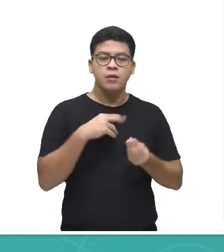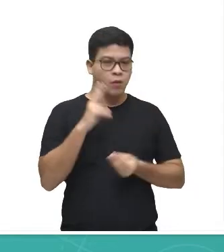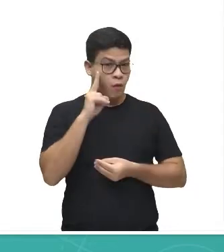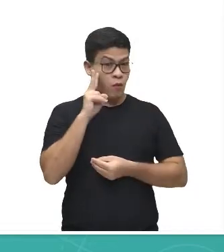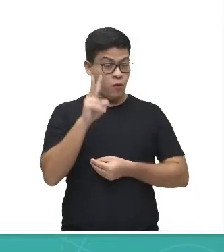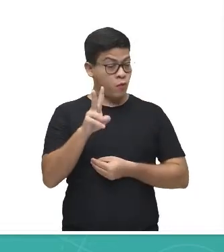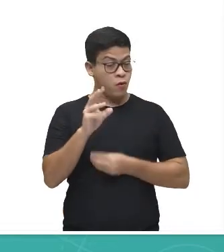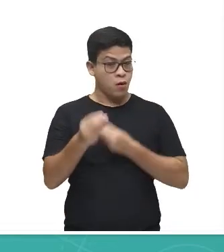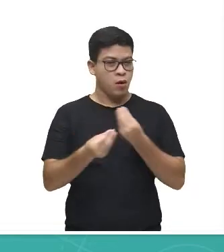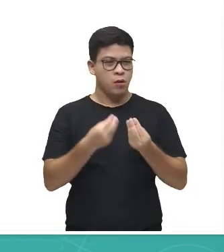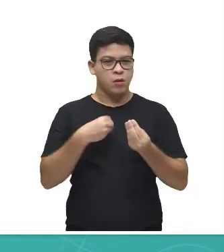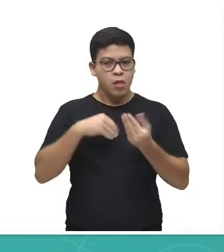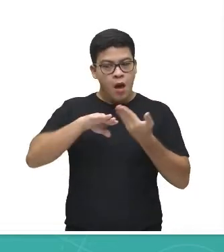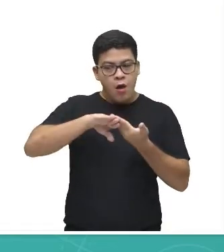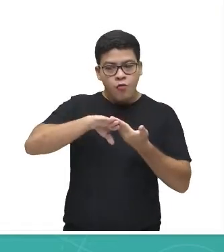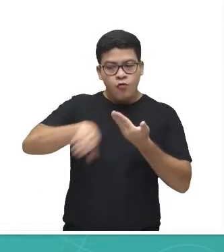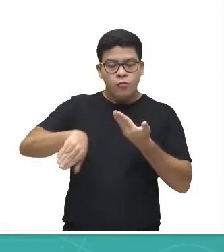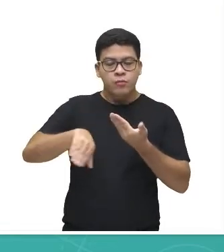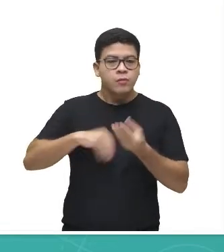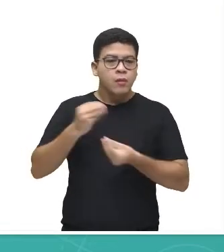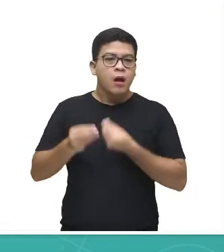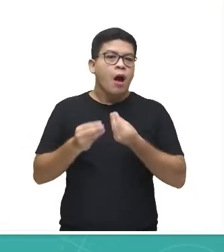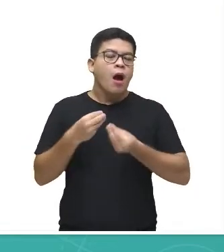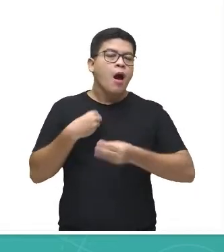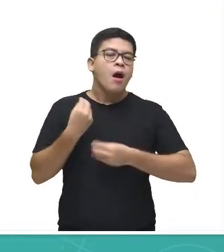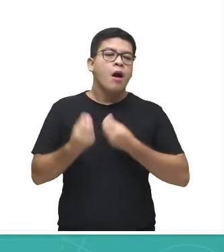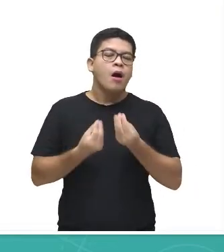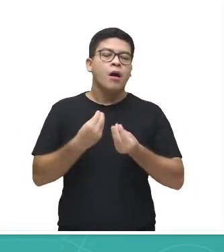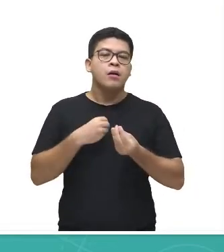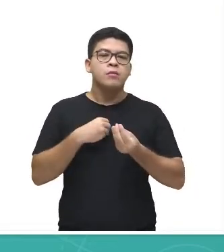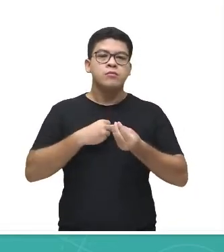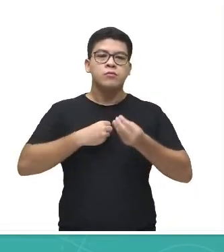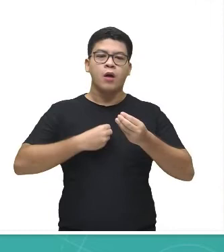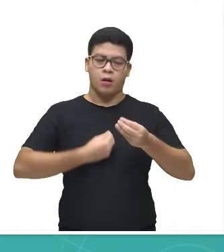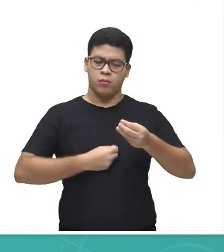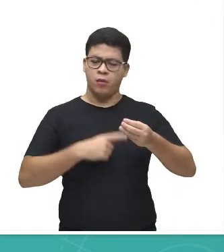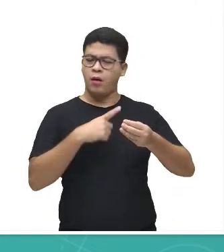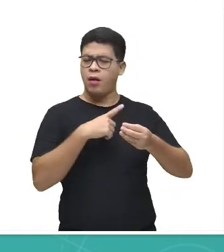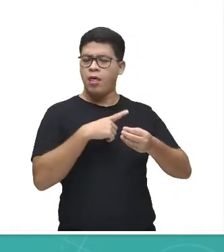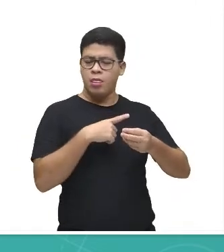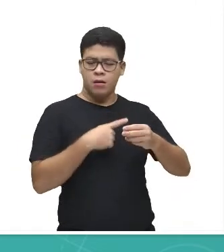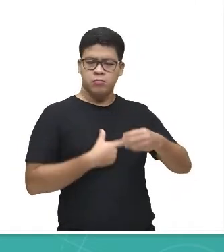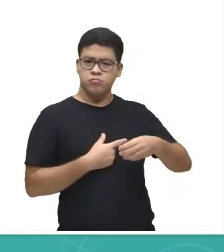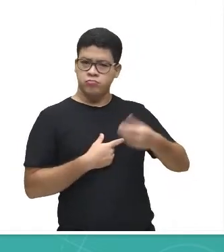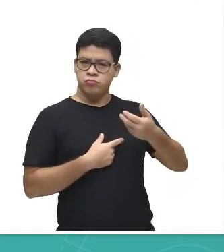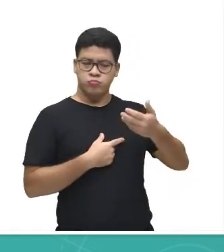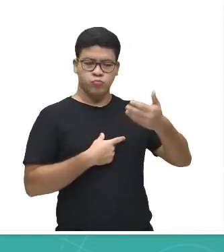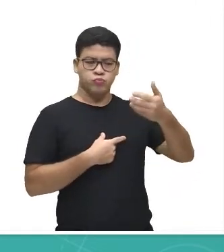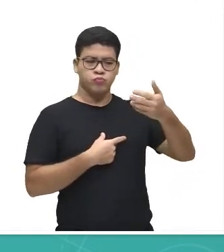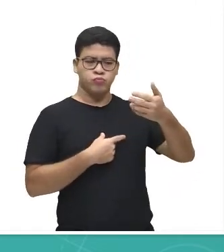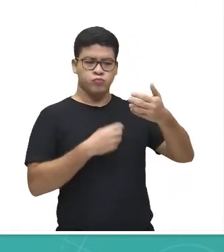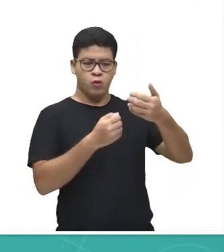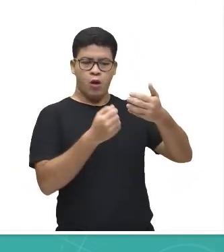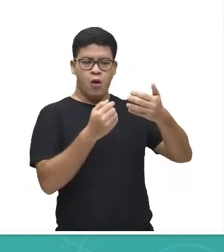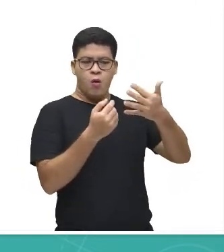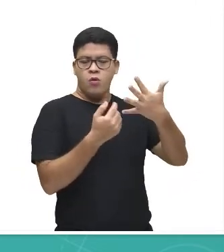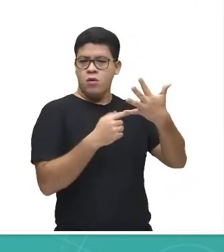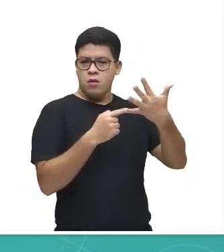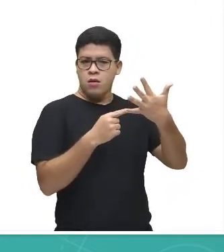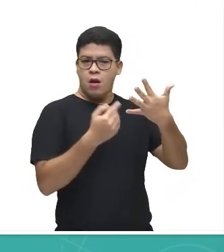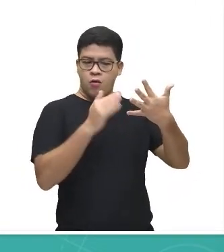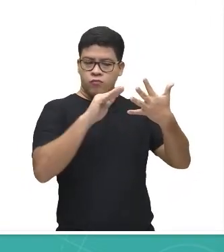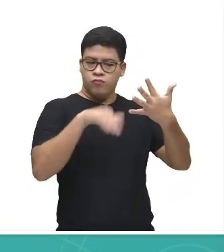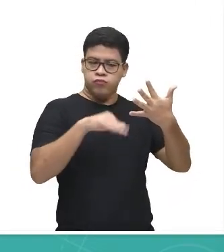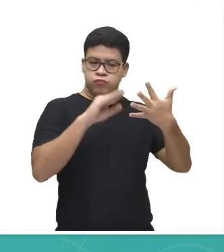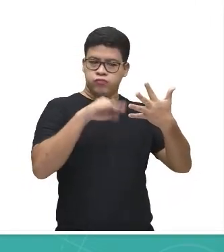essa determinada parte. É assim que nós fazemos a subtração. Eu estou subtraindo, eu estou retirando. Como é que a gente faz isso, professor?